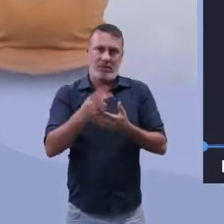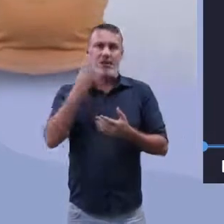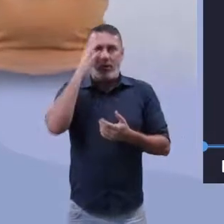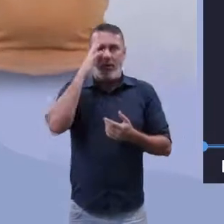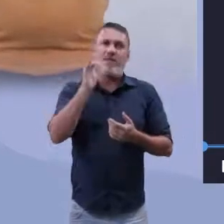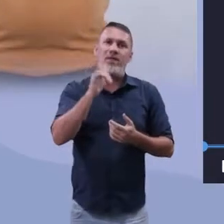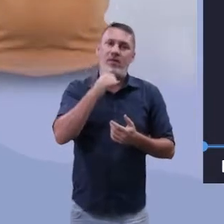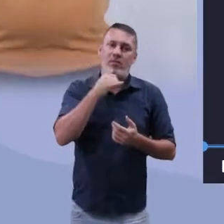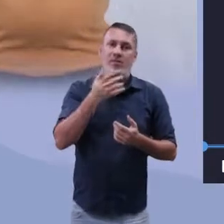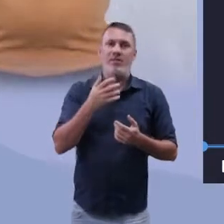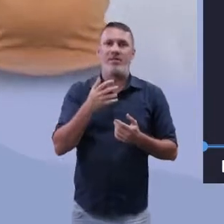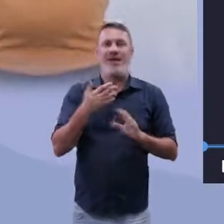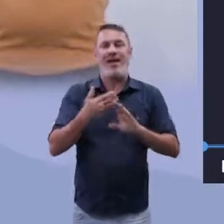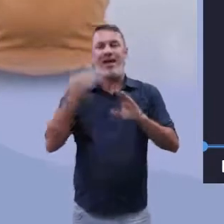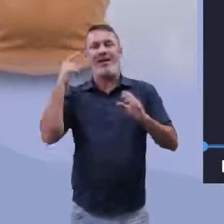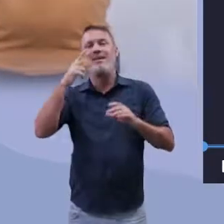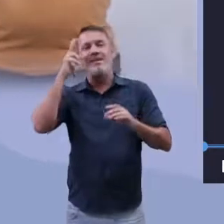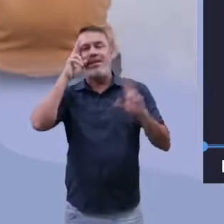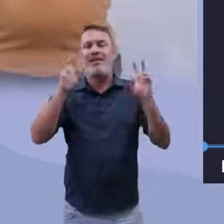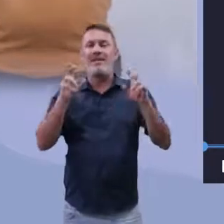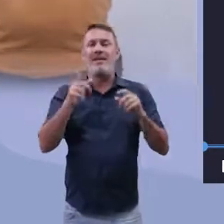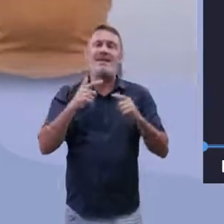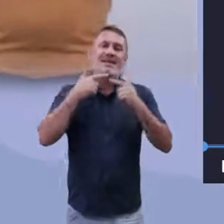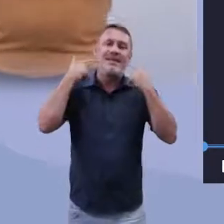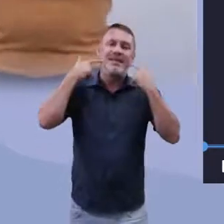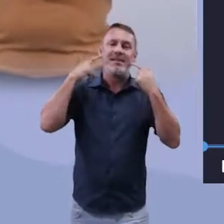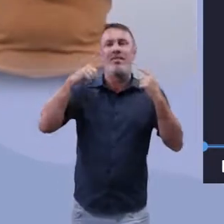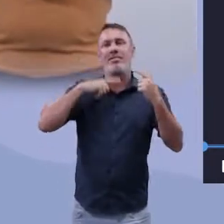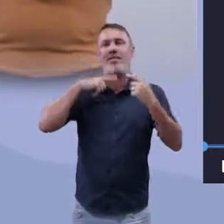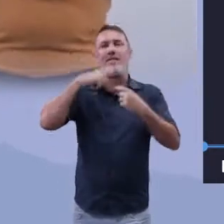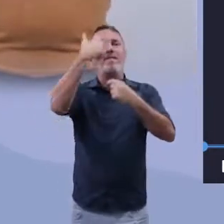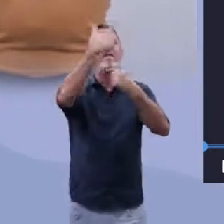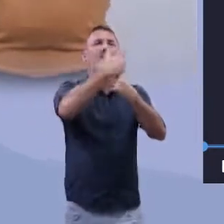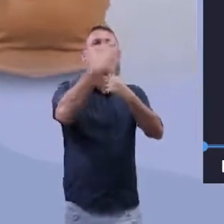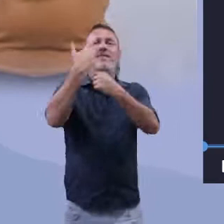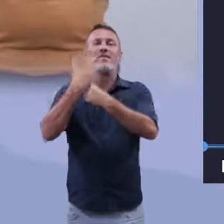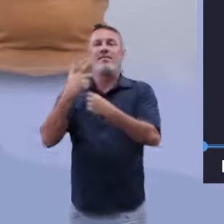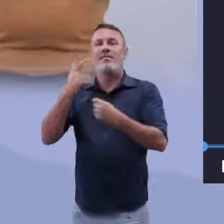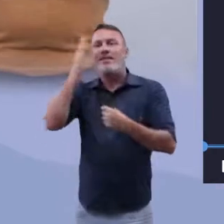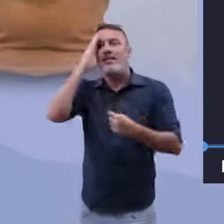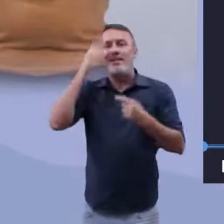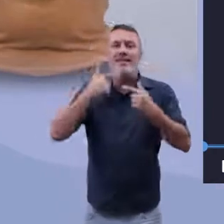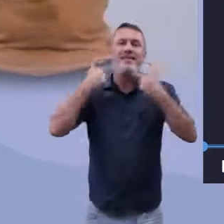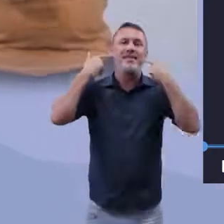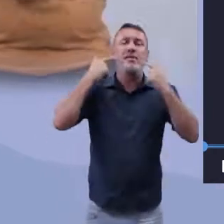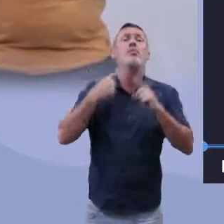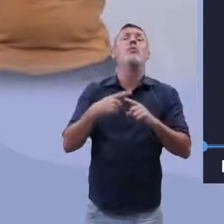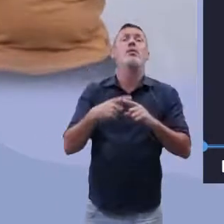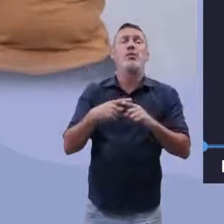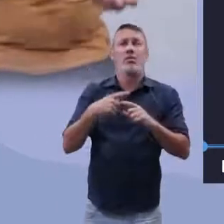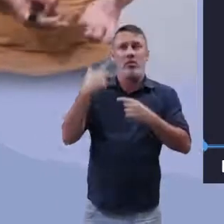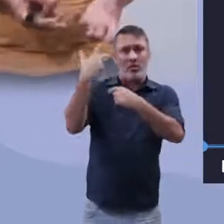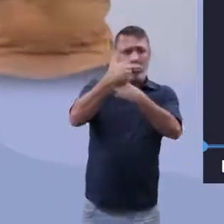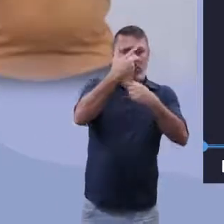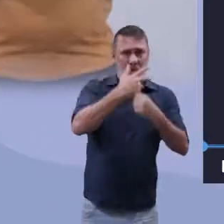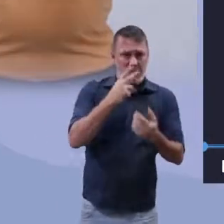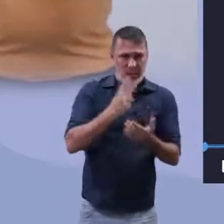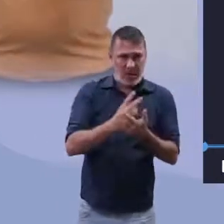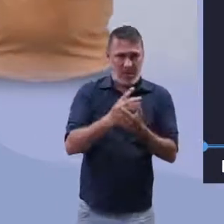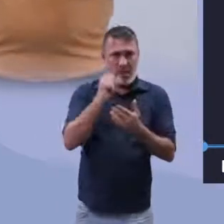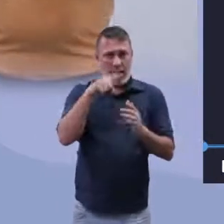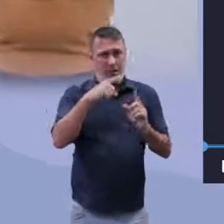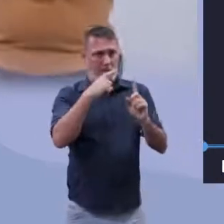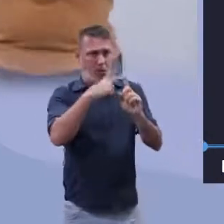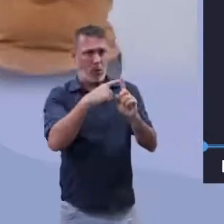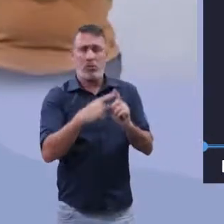Infelizmente, você, aquela frase, sorria, você está sendo filmado. Esse sorria, você está sendo filmado, ele nem sempre vai ser